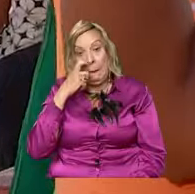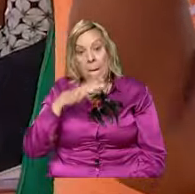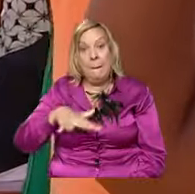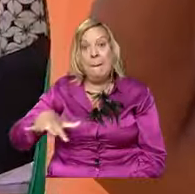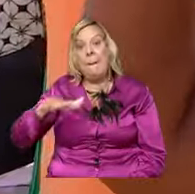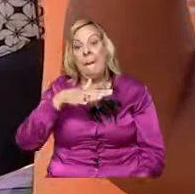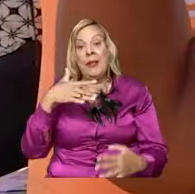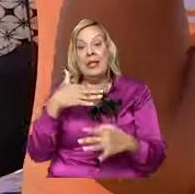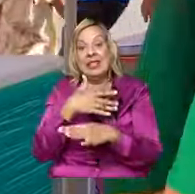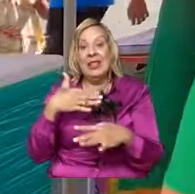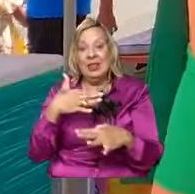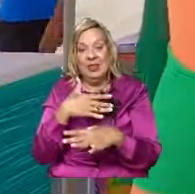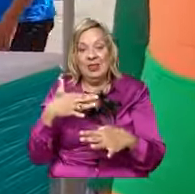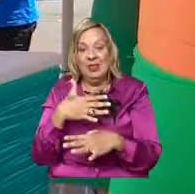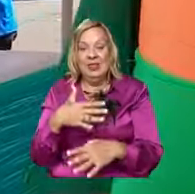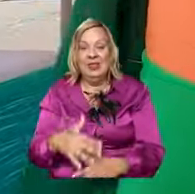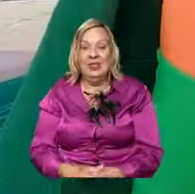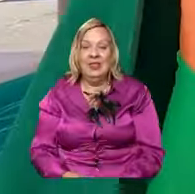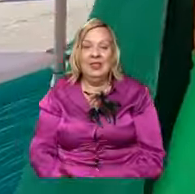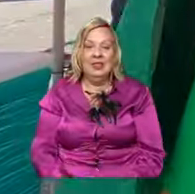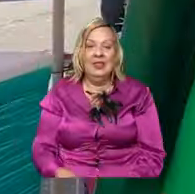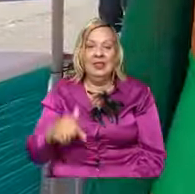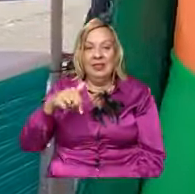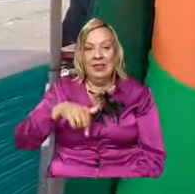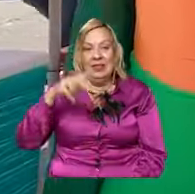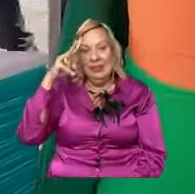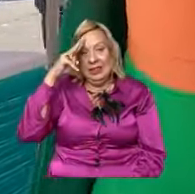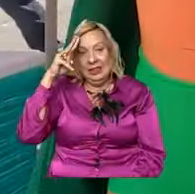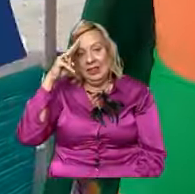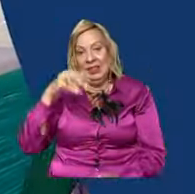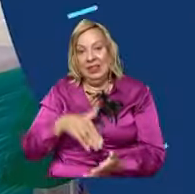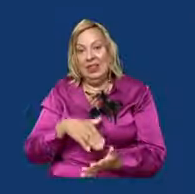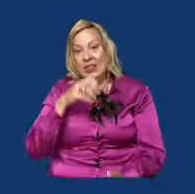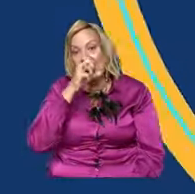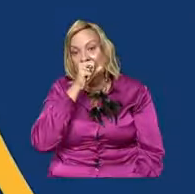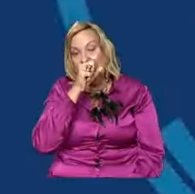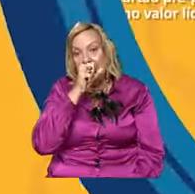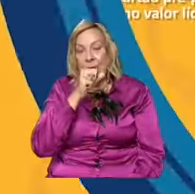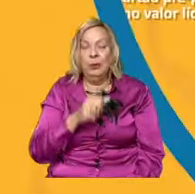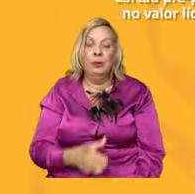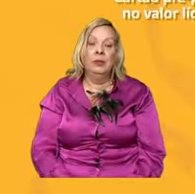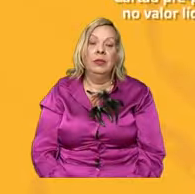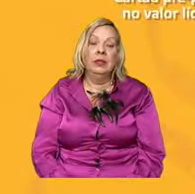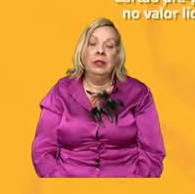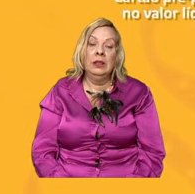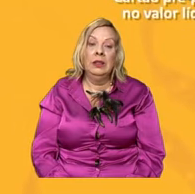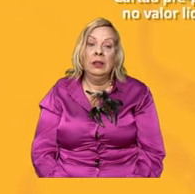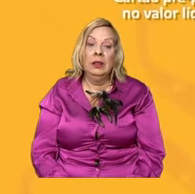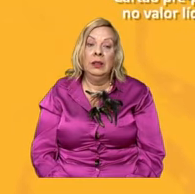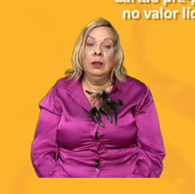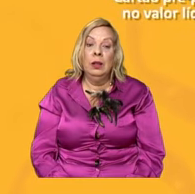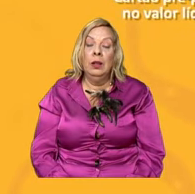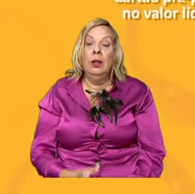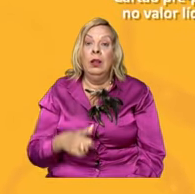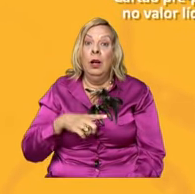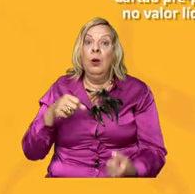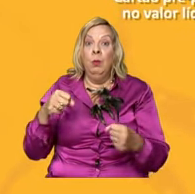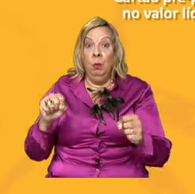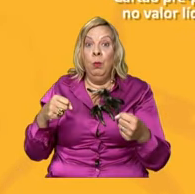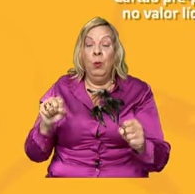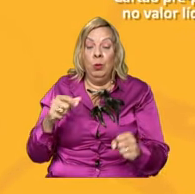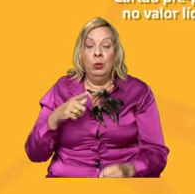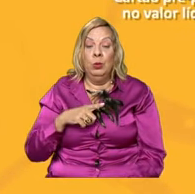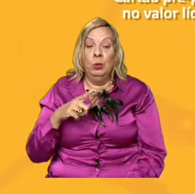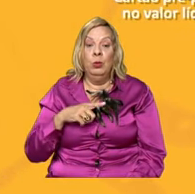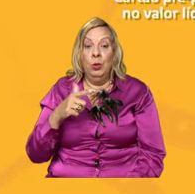Regional Centro. Estou aqui de segunda a sábado, das 7 às 3 da tarde. Já no prêmio bônus, uma Honda Start